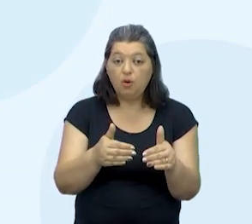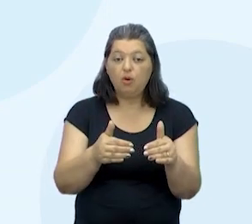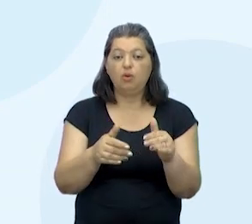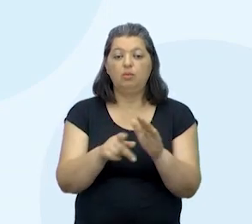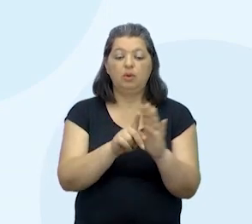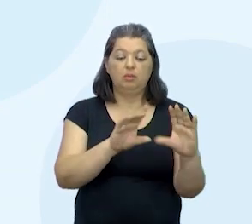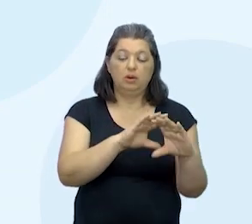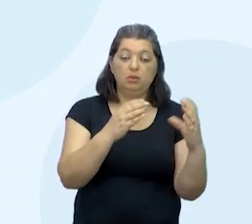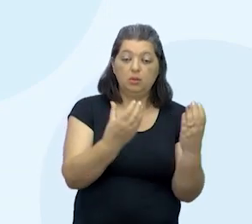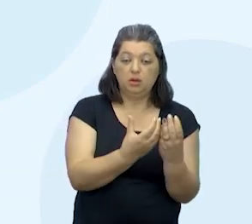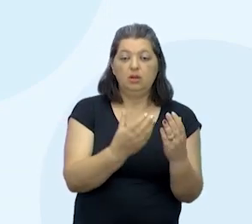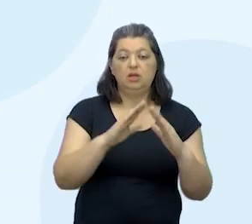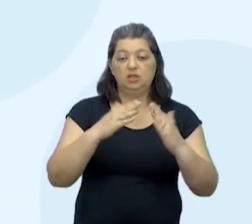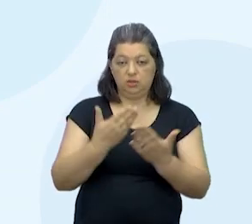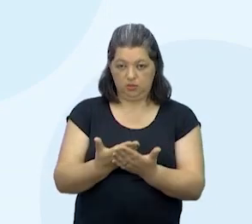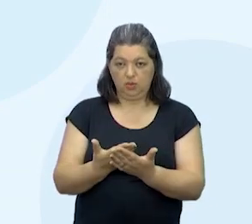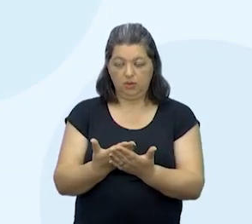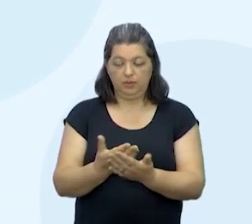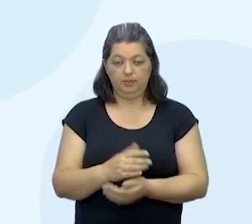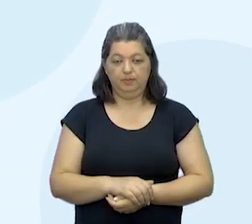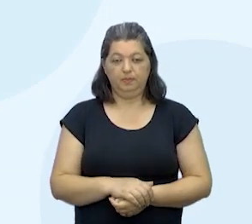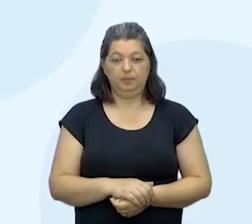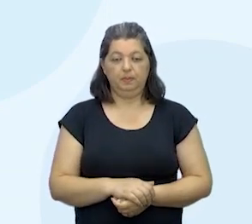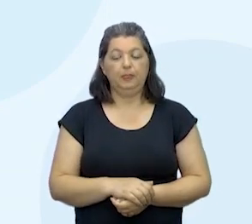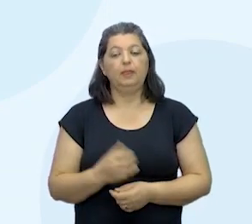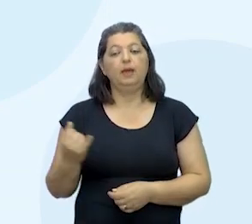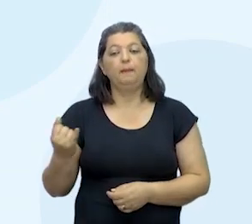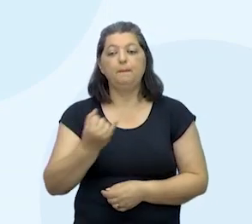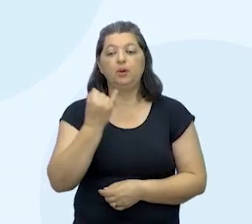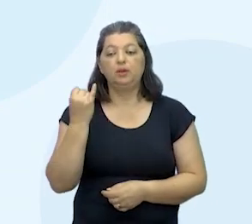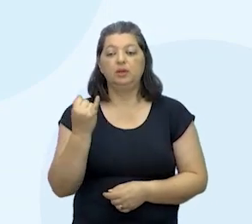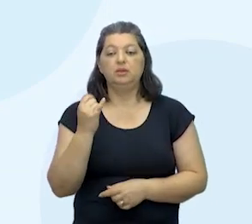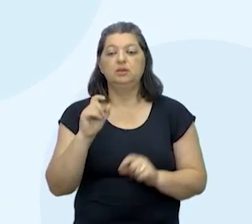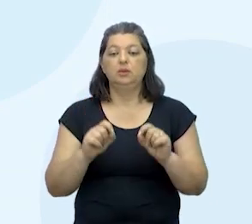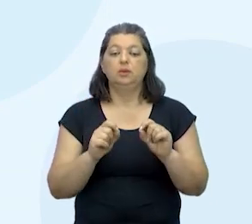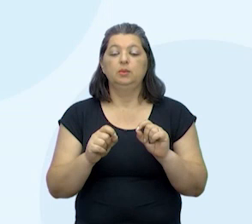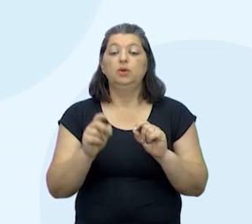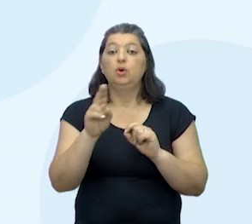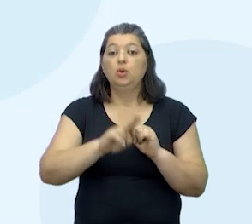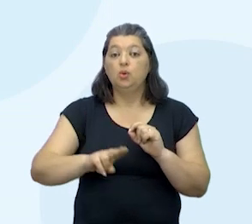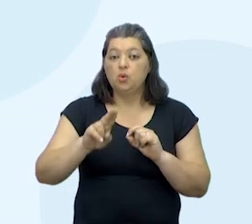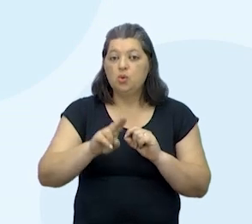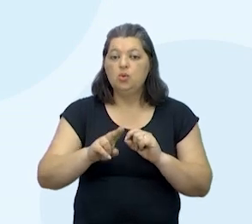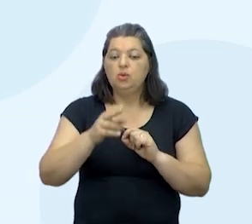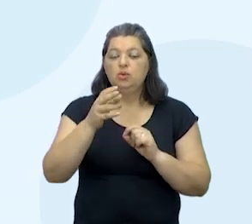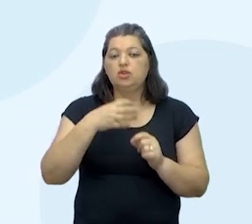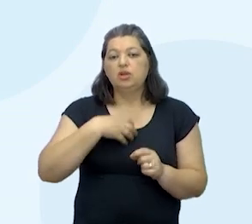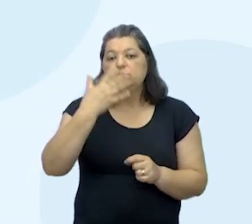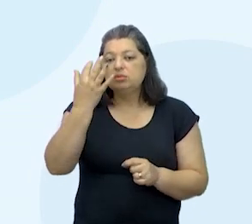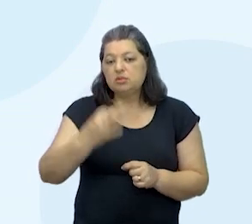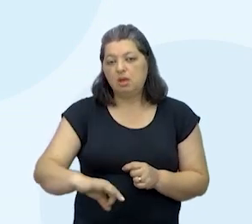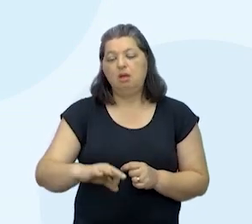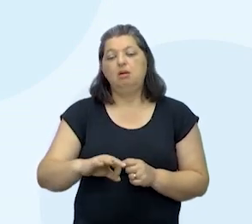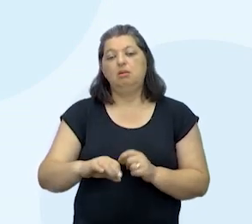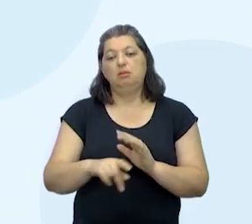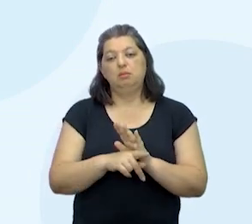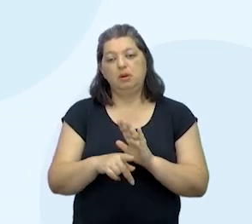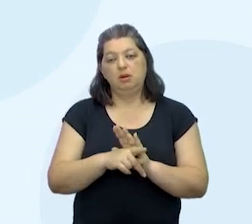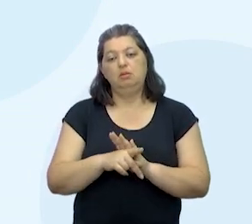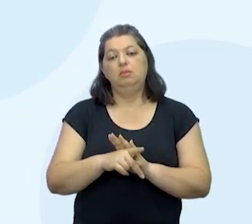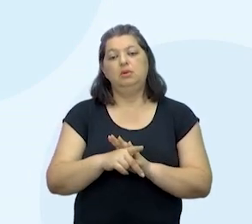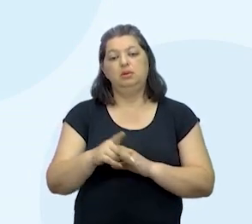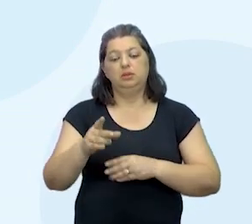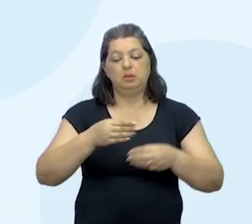escolar, ou seja, voltada para a sua escola, sobre a importância do uso adequado das embalagens no ambiente